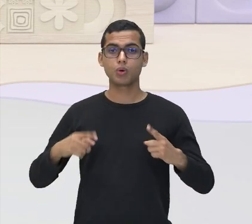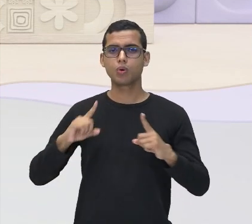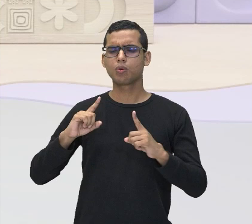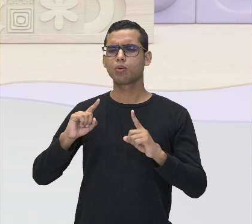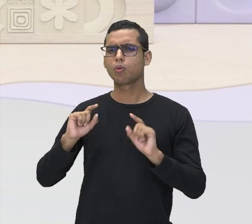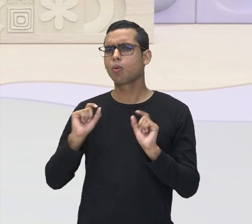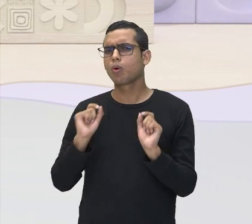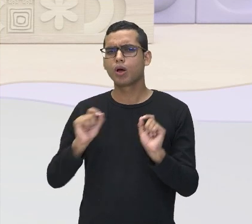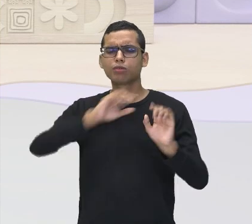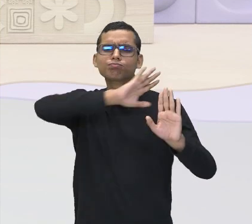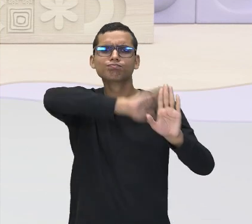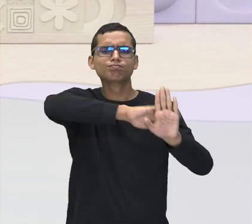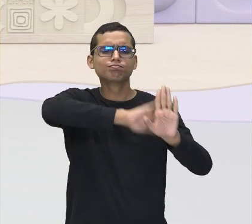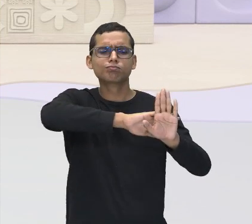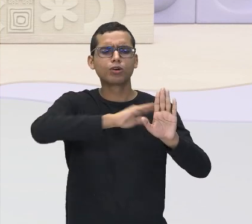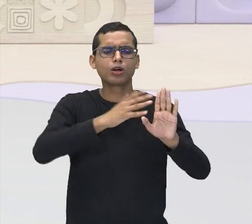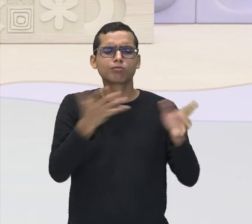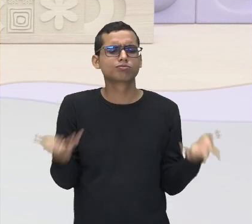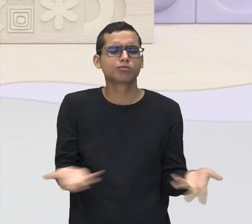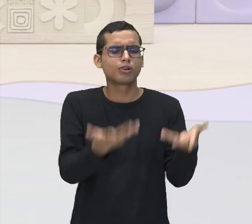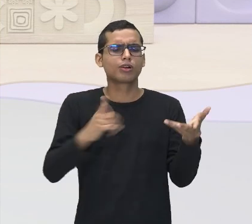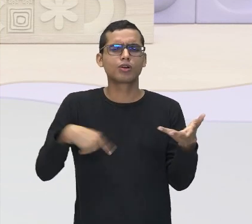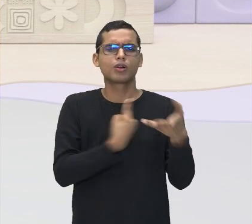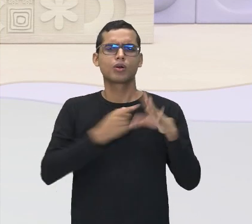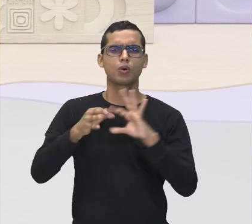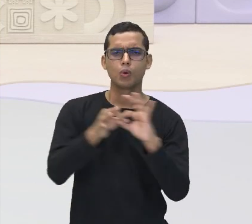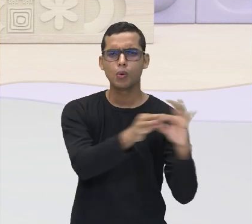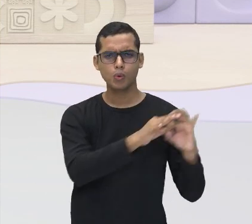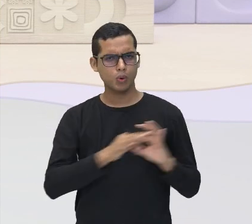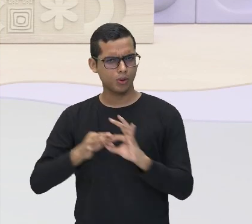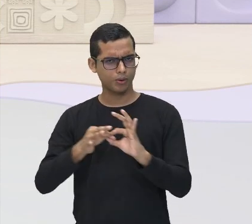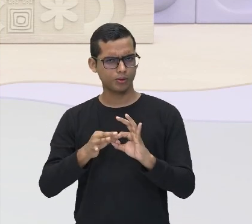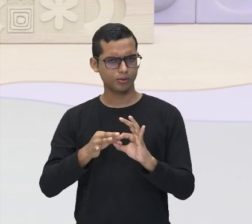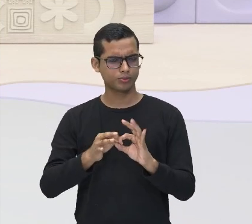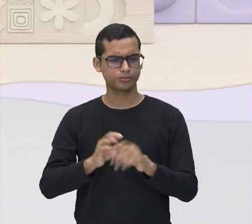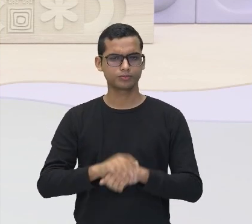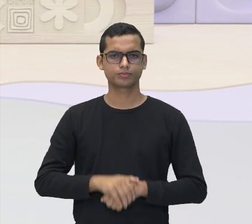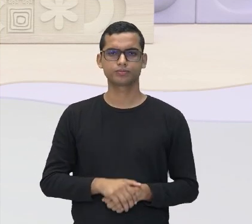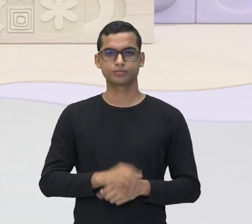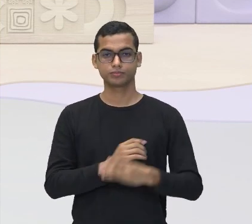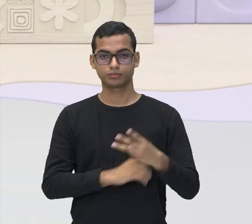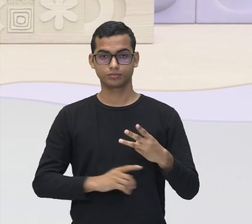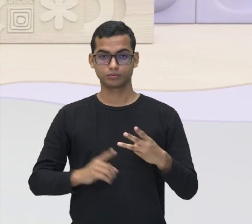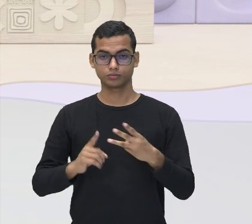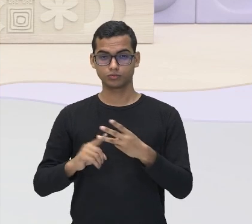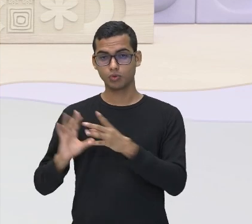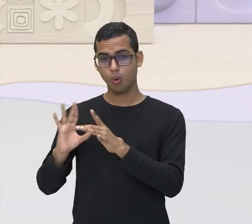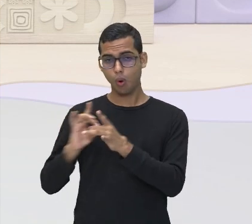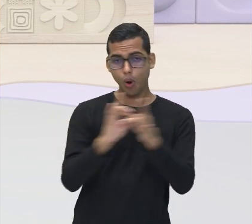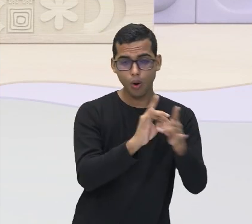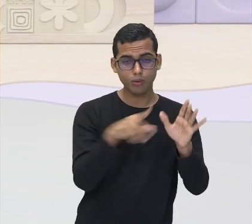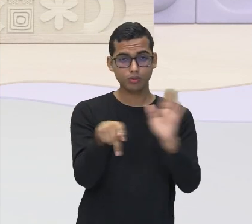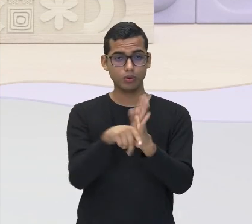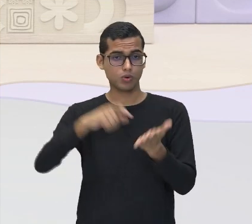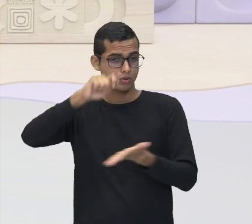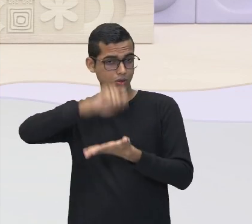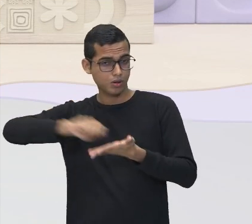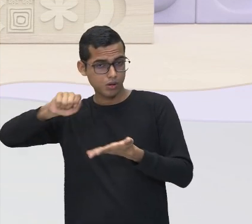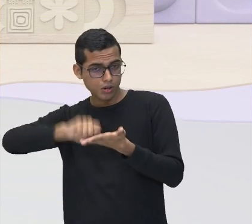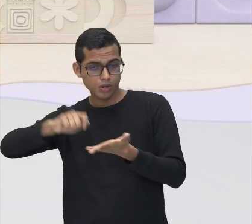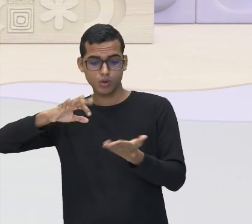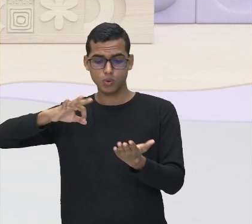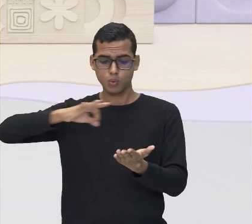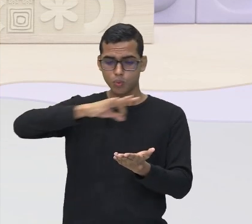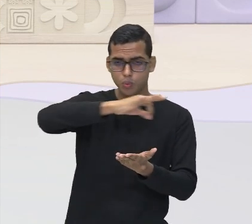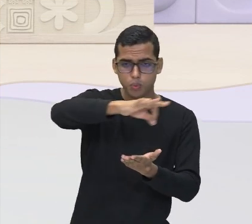E nesse sentido, nosso contexto como ensino religioso, os escritos sagrados e tradições nos guiam.